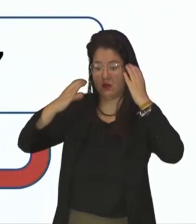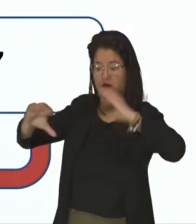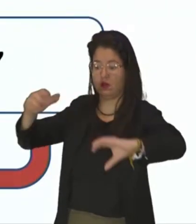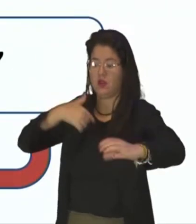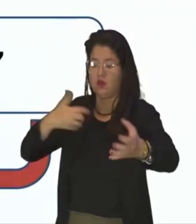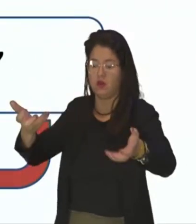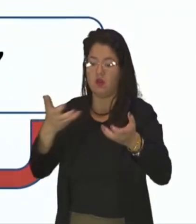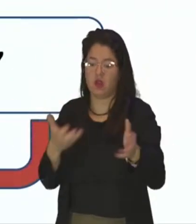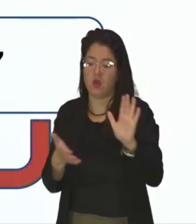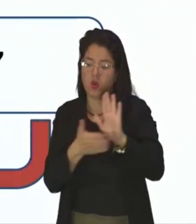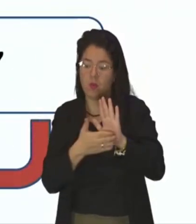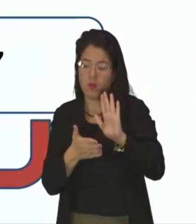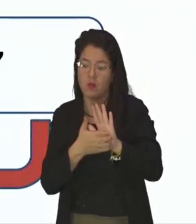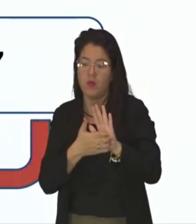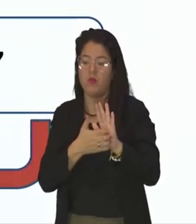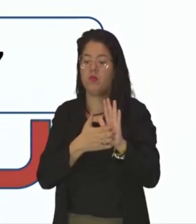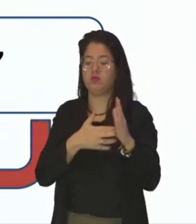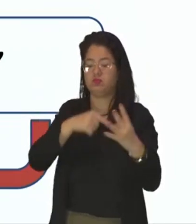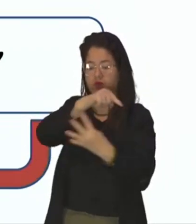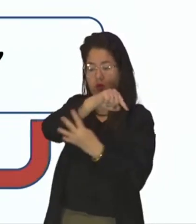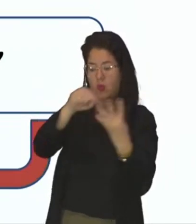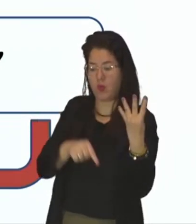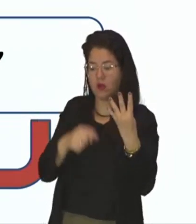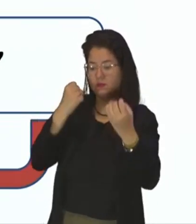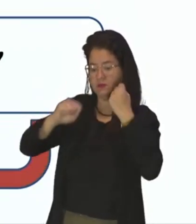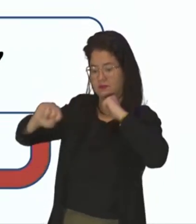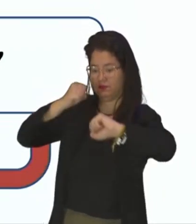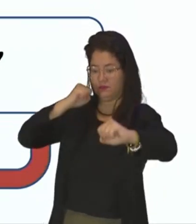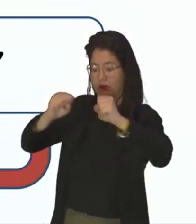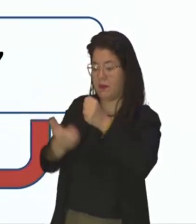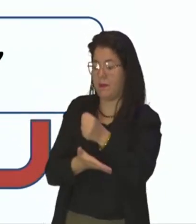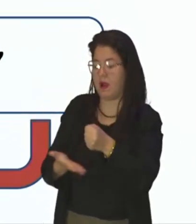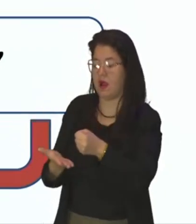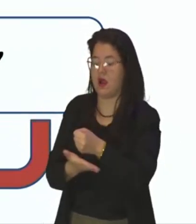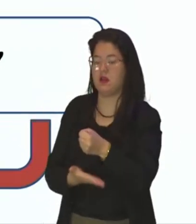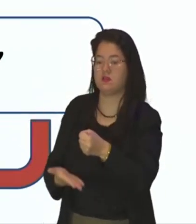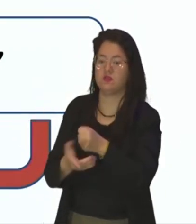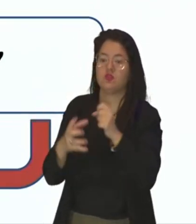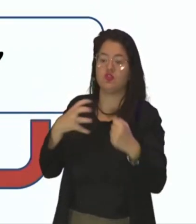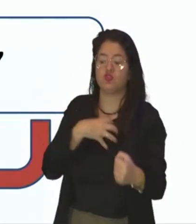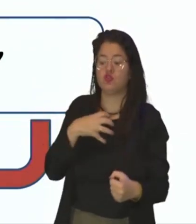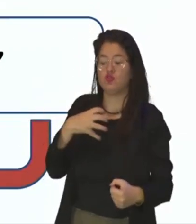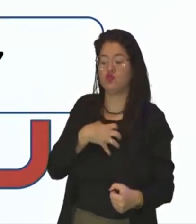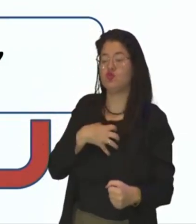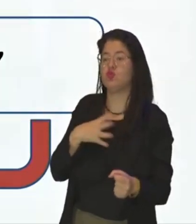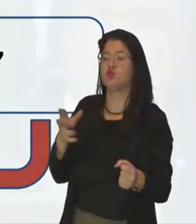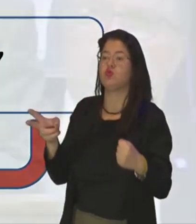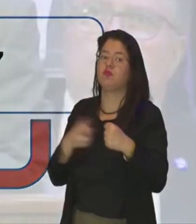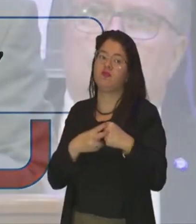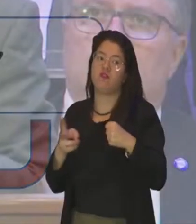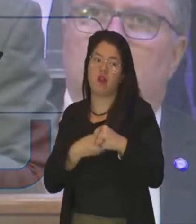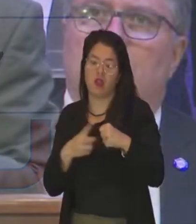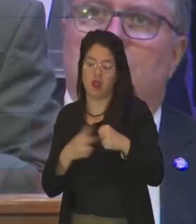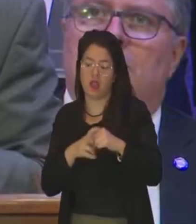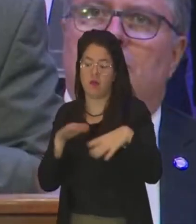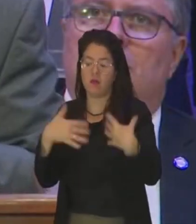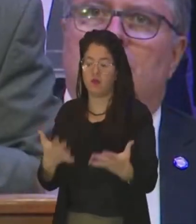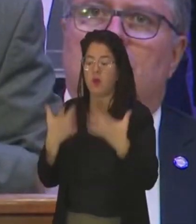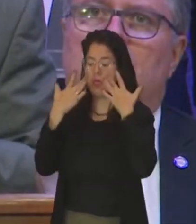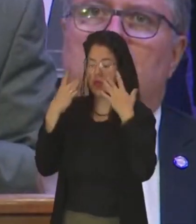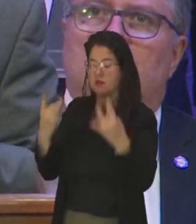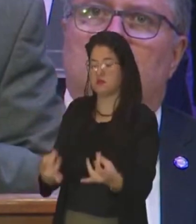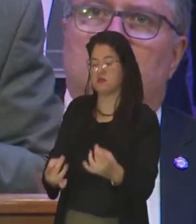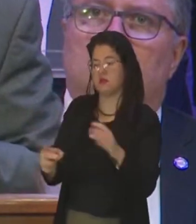propor uma divisão desse salmo em 4 partes, com base no modo dos verbos. Então veja bem,